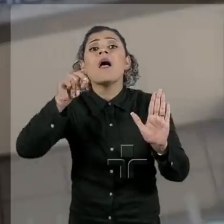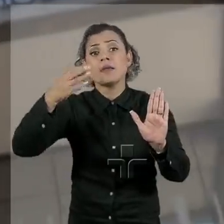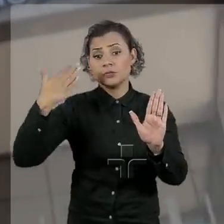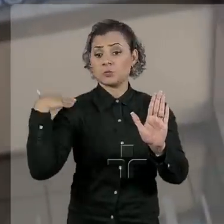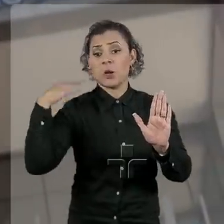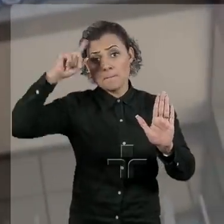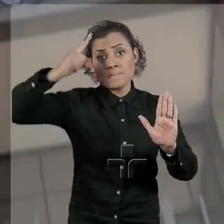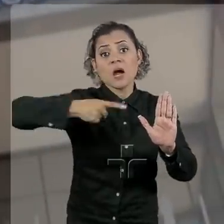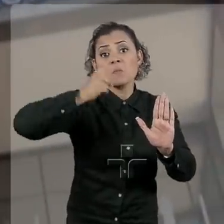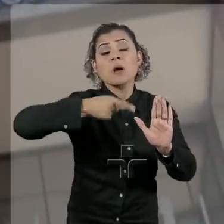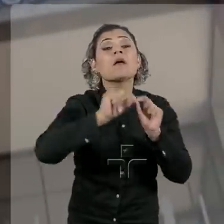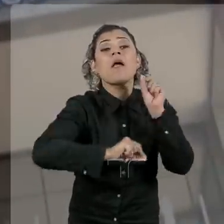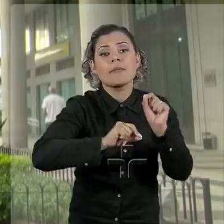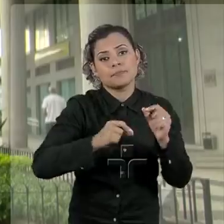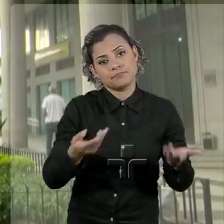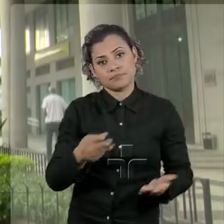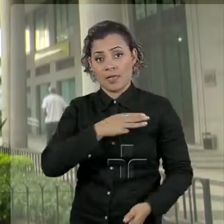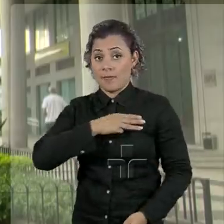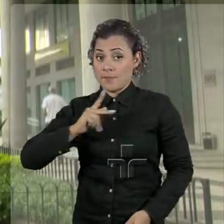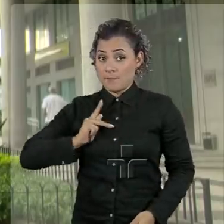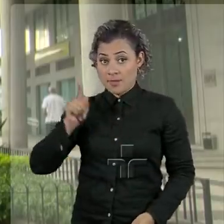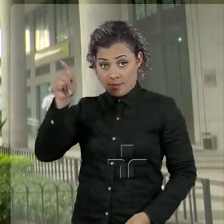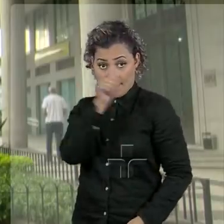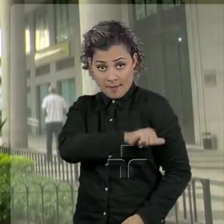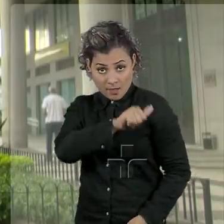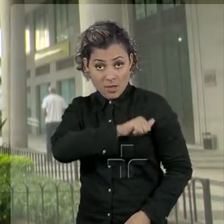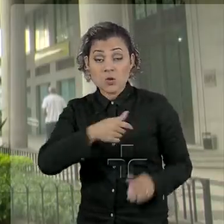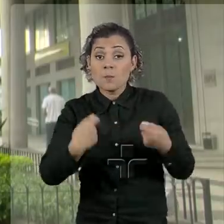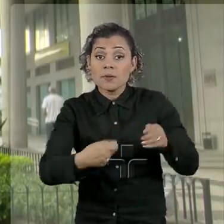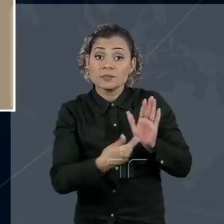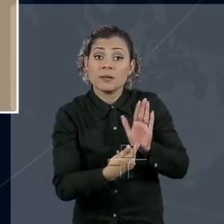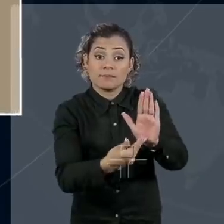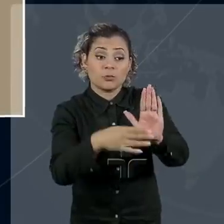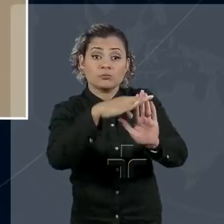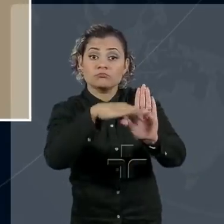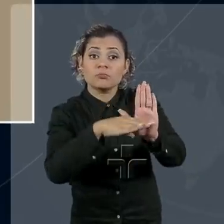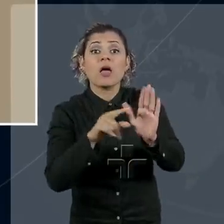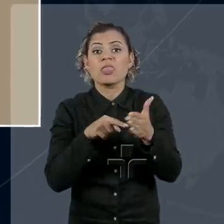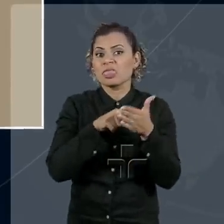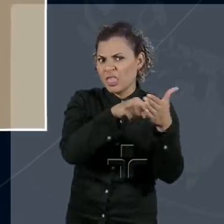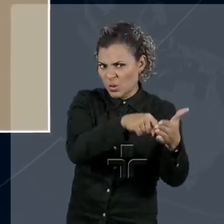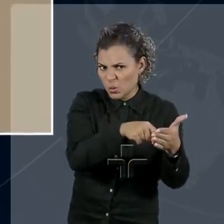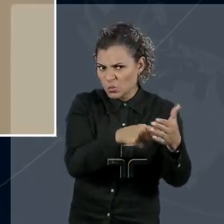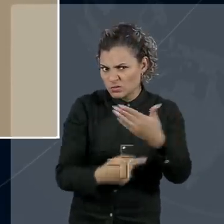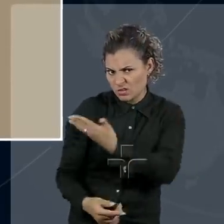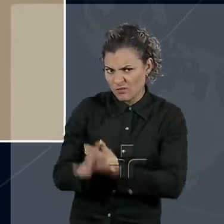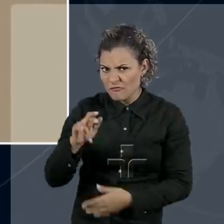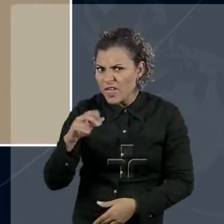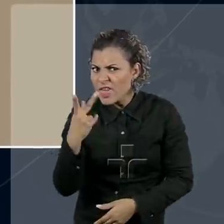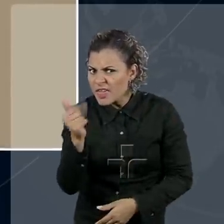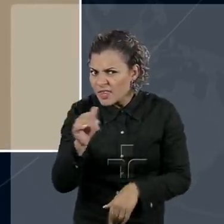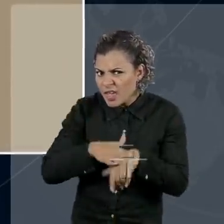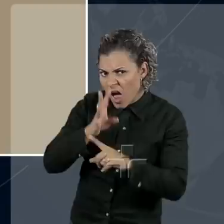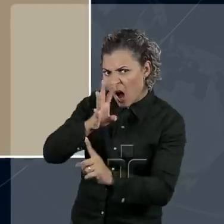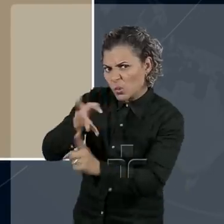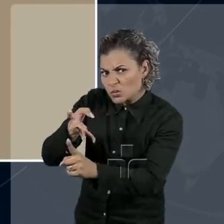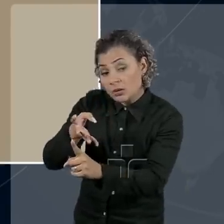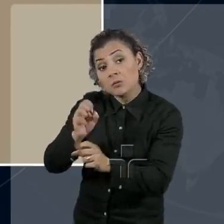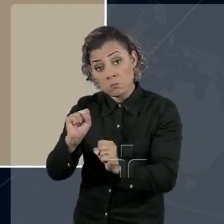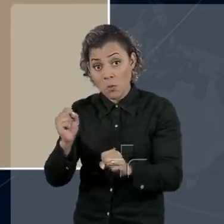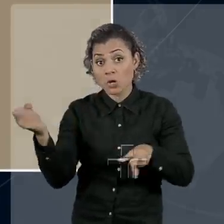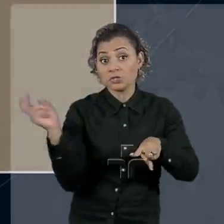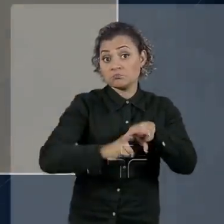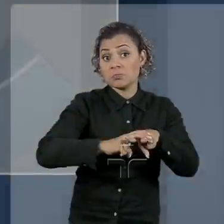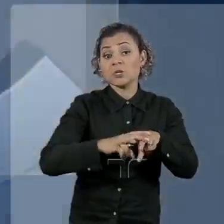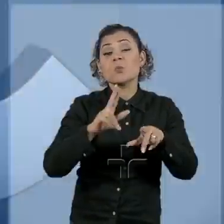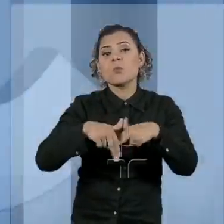Cabe ao Ministério Público do Rio de Janeiro apresentar ou não denúncia contra Ferreirinha, que pode ser preso por